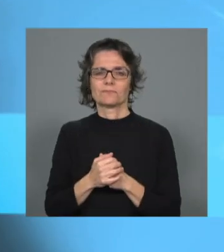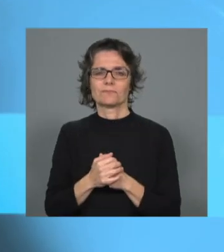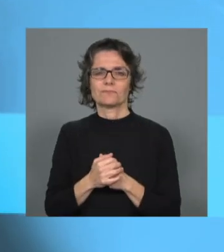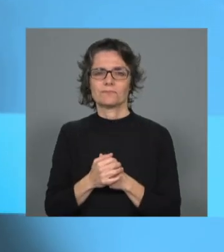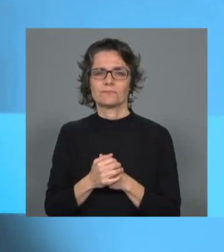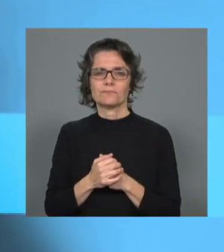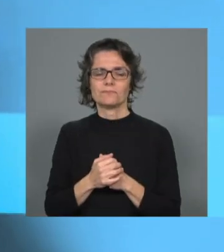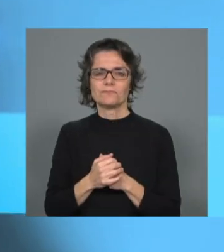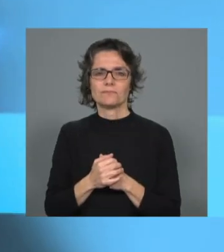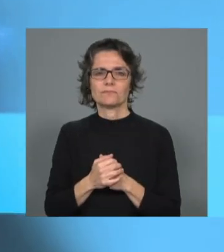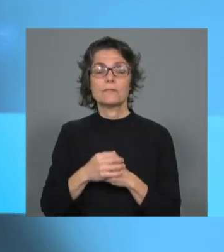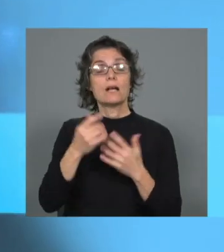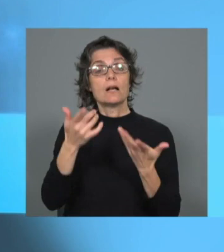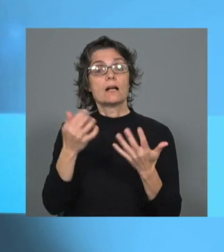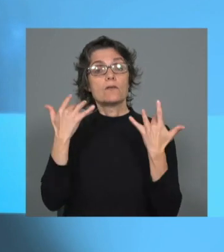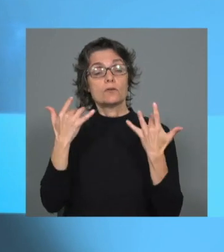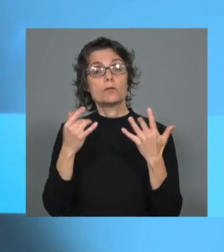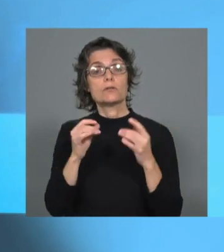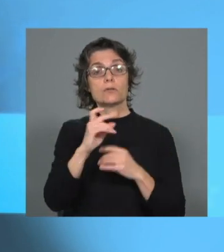as notícias que partilhamos consigo em